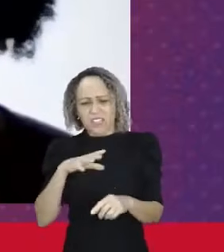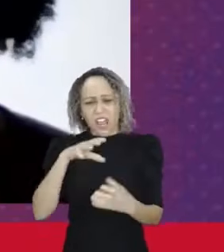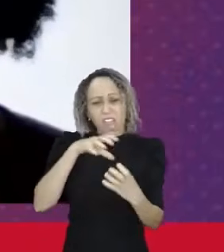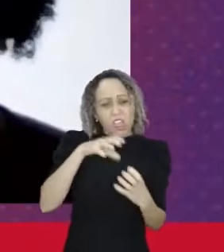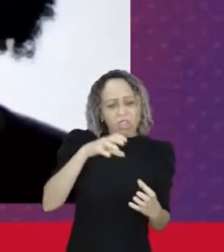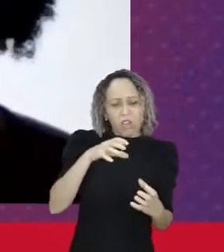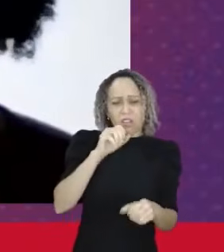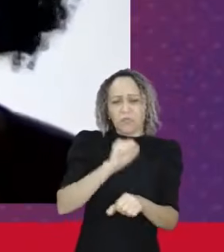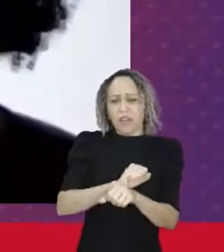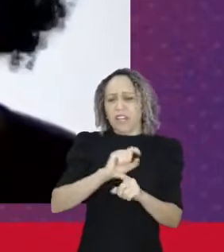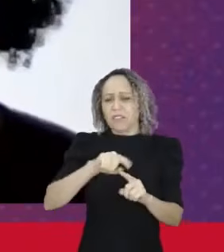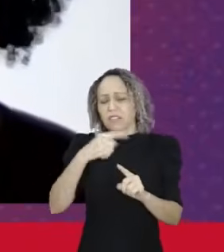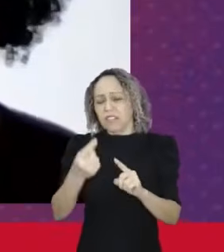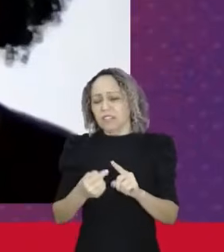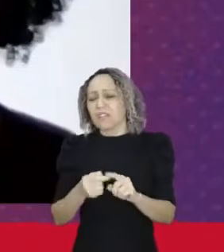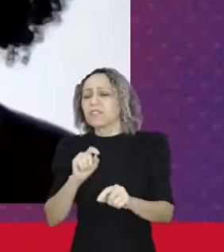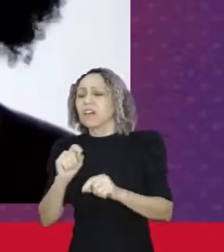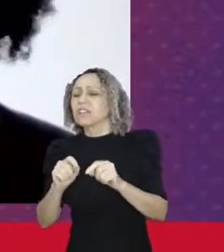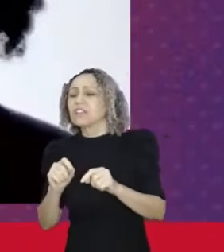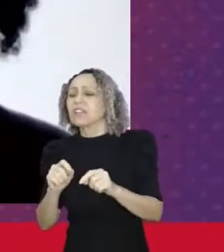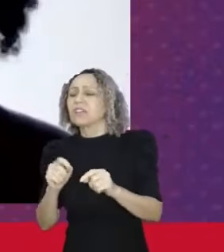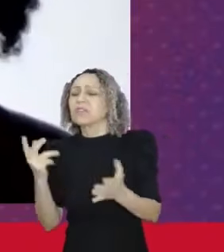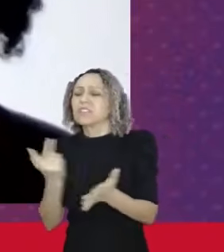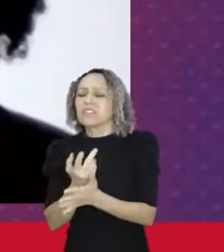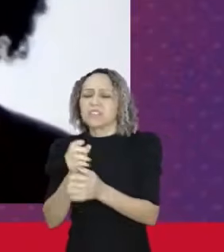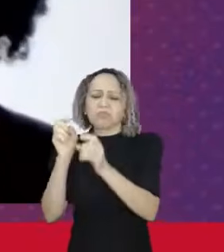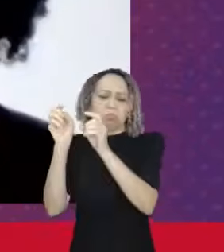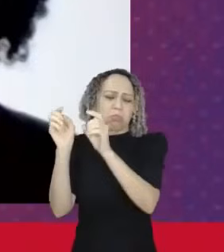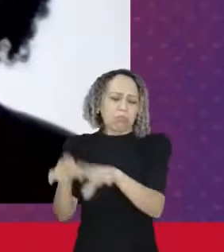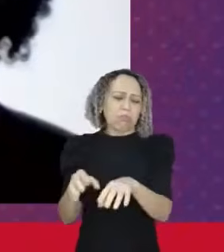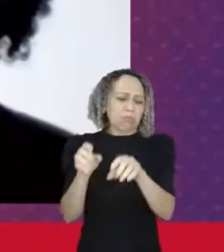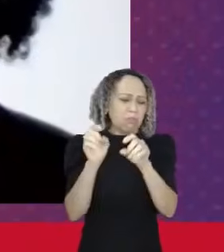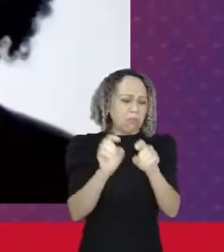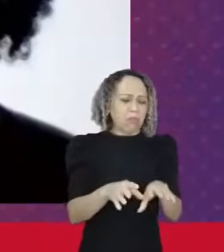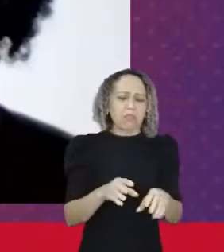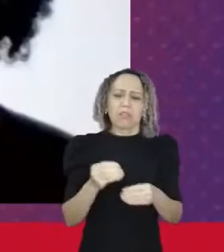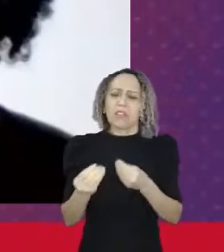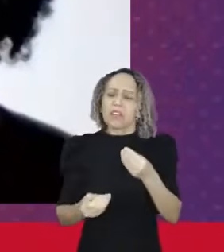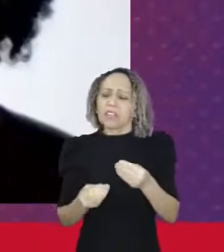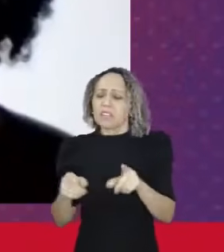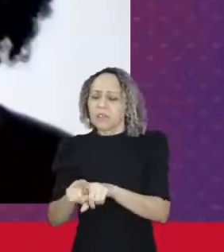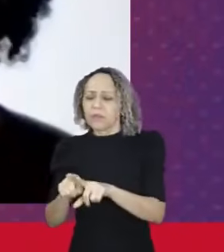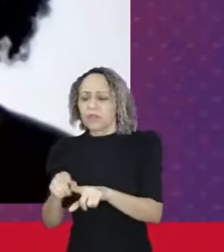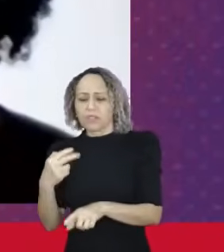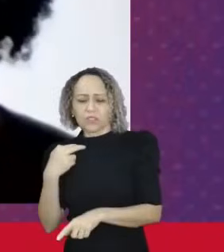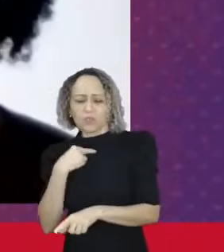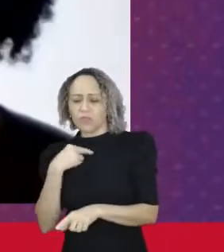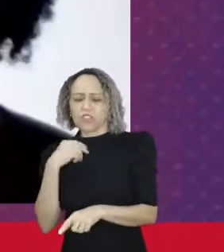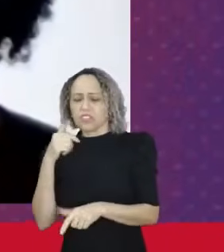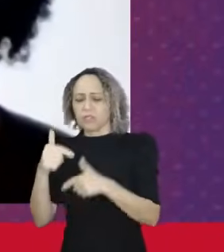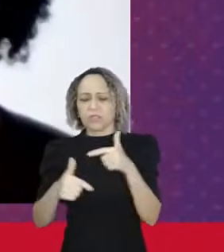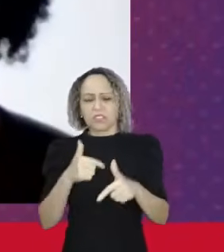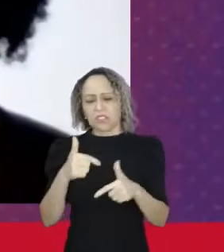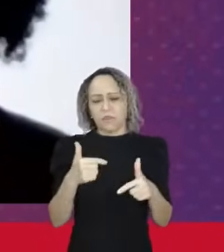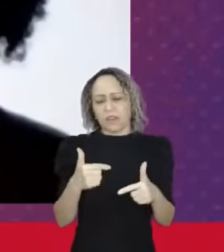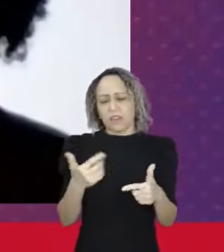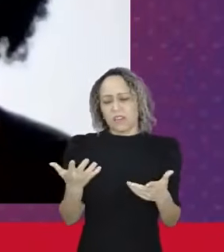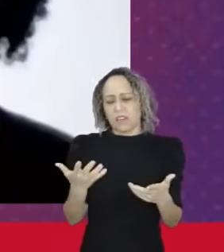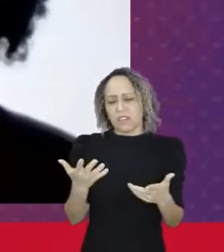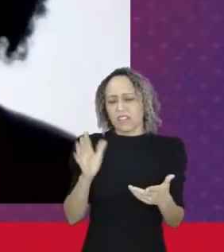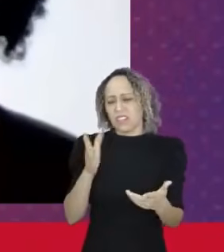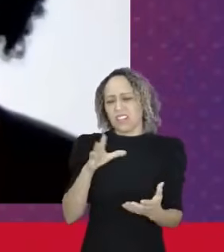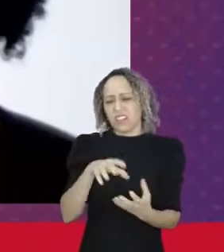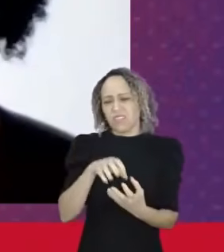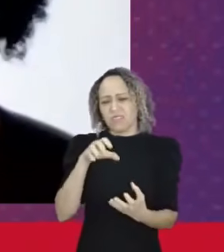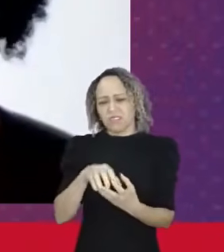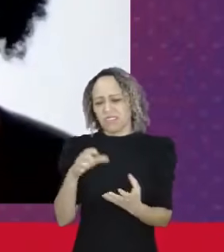nos processos de trabalho. Então, nós estamos falando da própria organização e